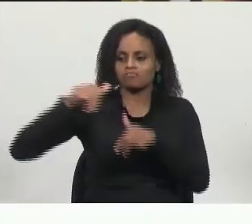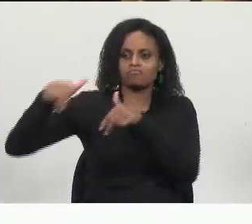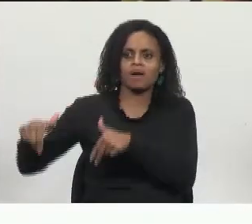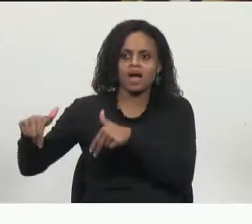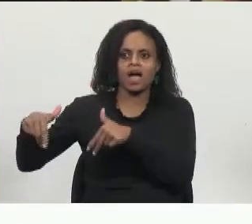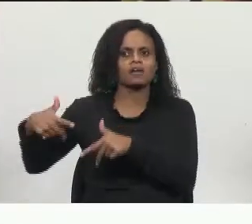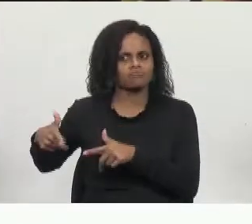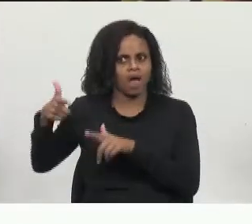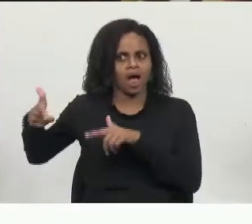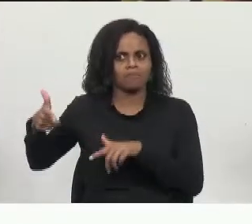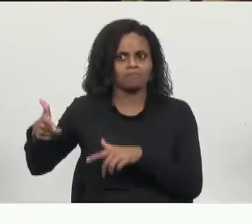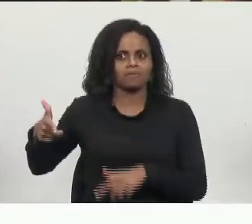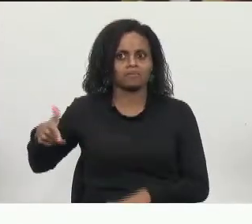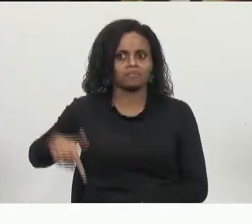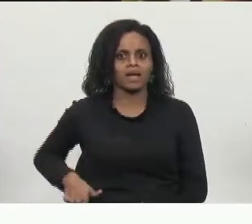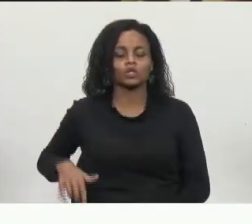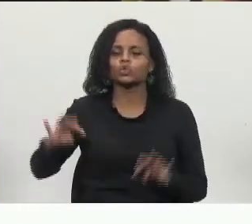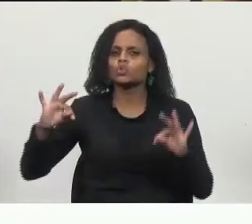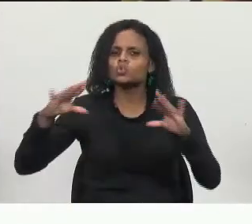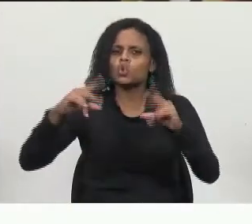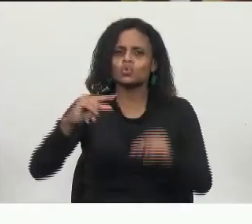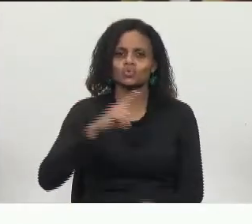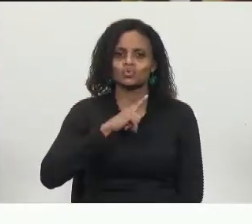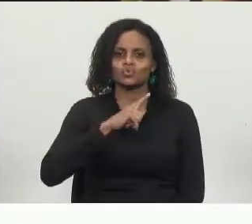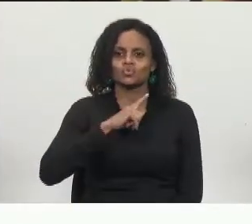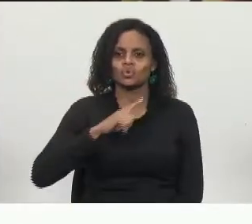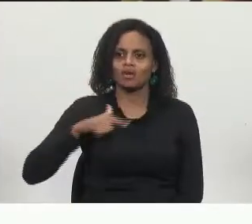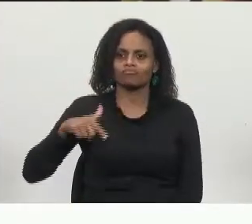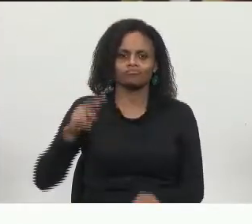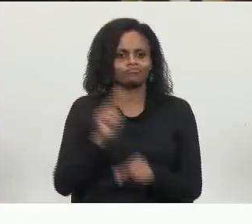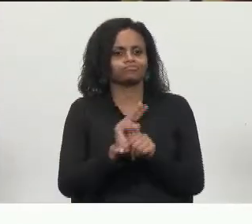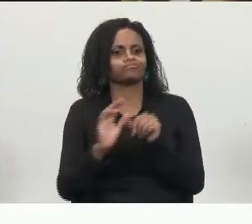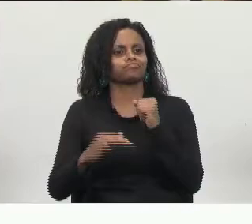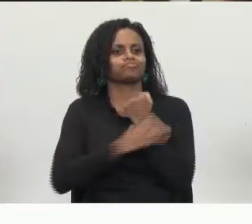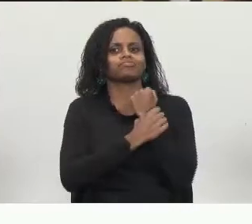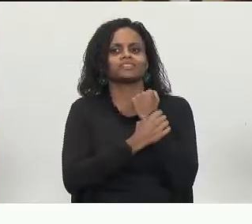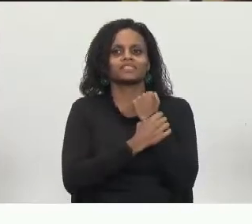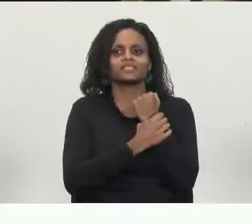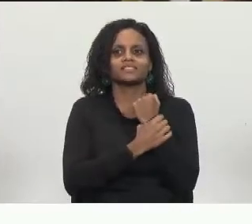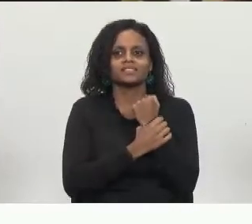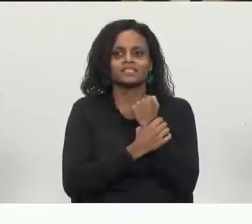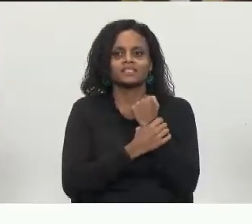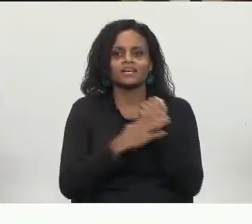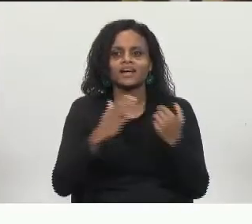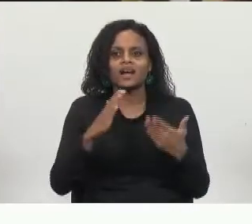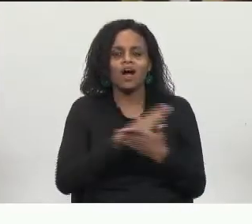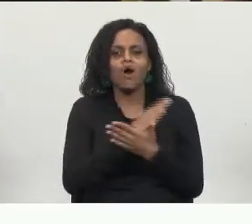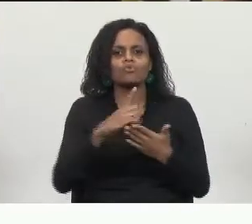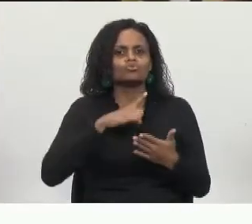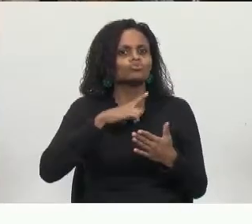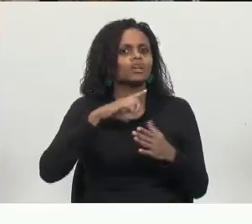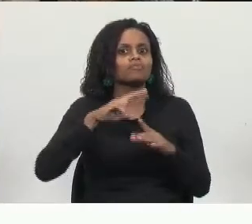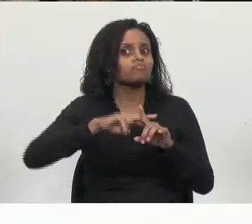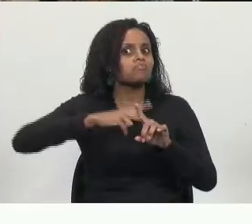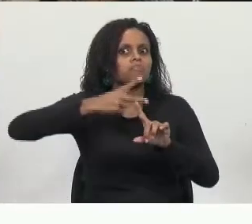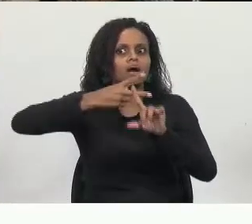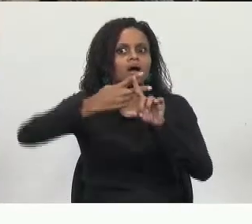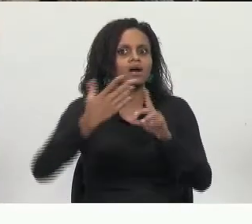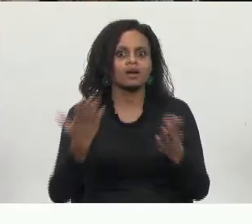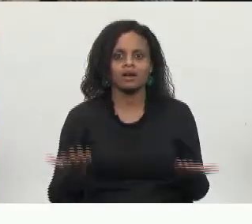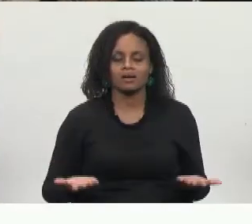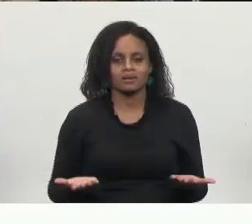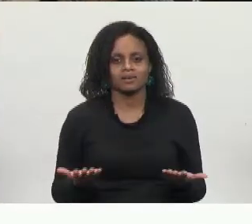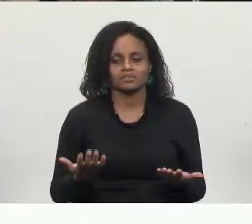Meu Deus do céu. Todos têm segurança. Mas como eles... E detalhe, Todos alguns têm muito mais do que nós temos. Todos não. Eu, por